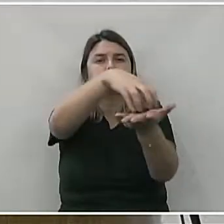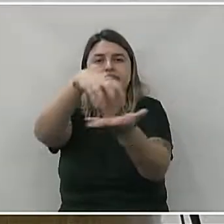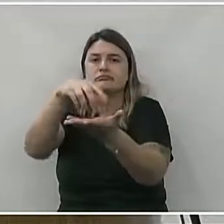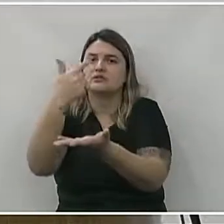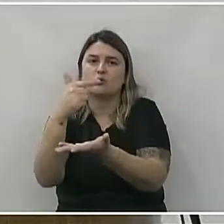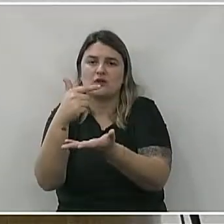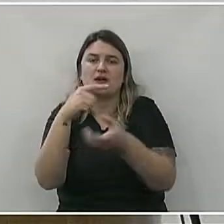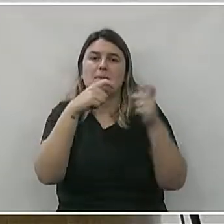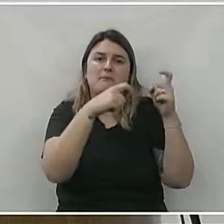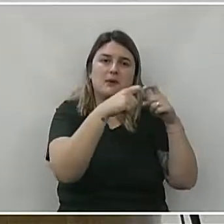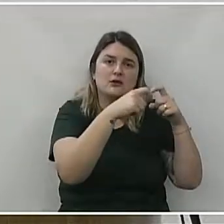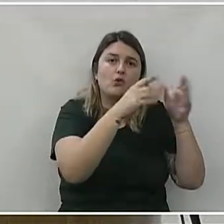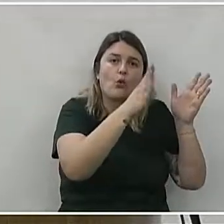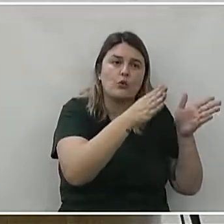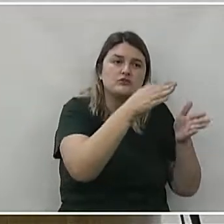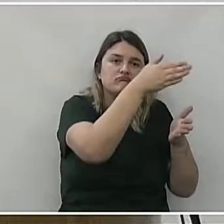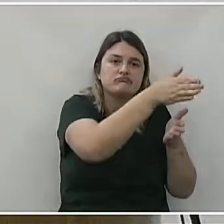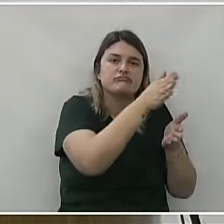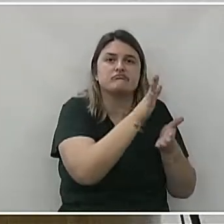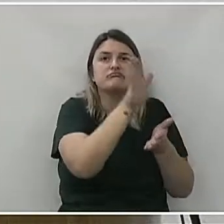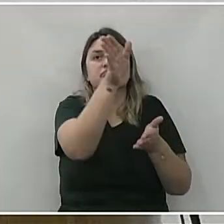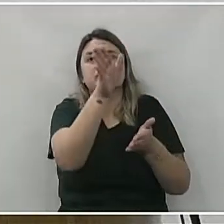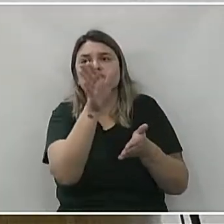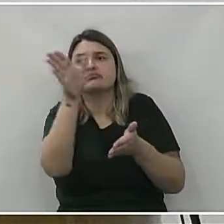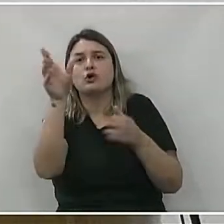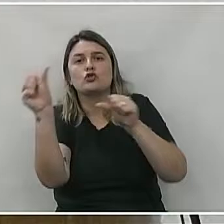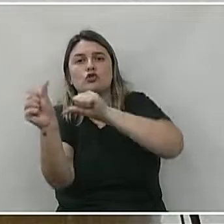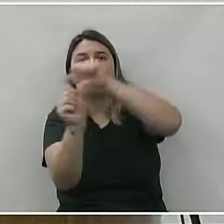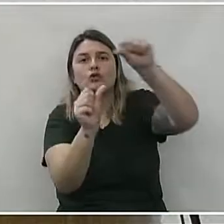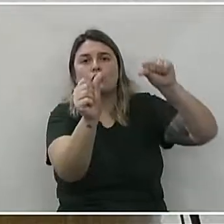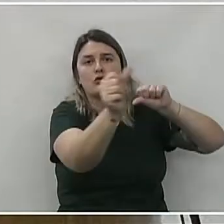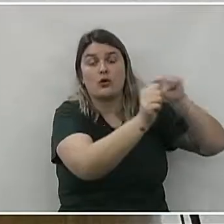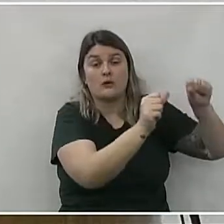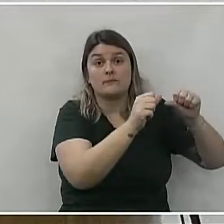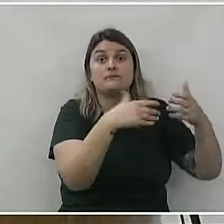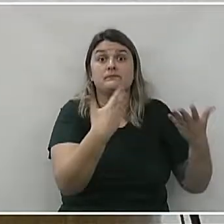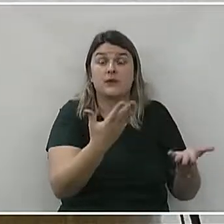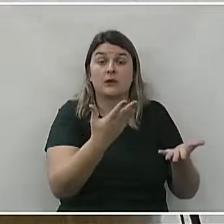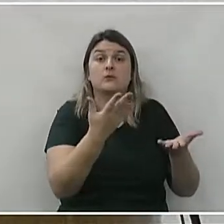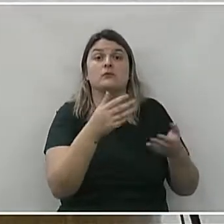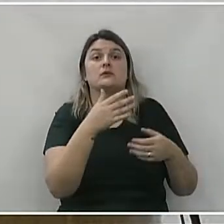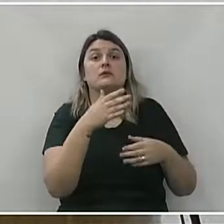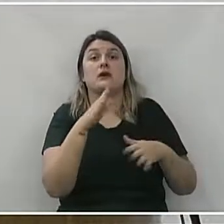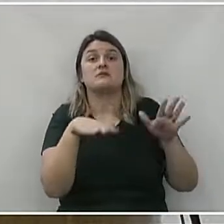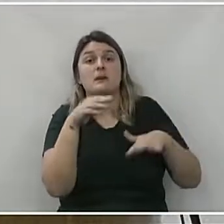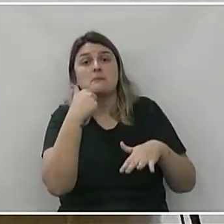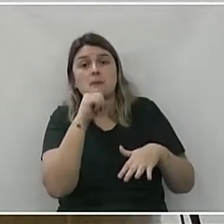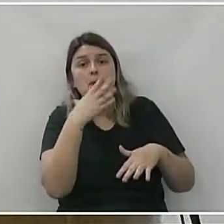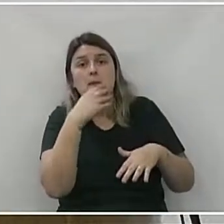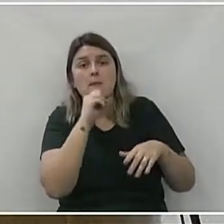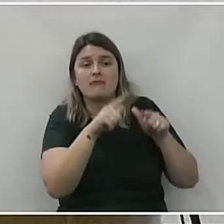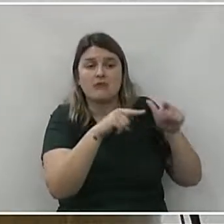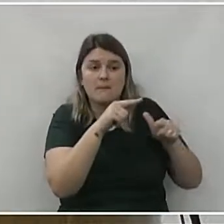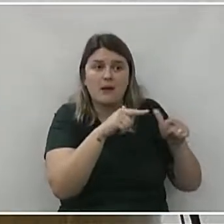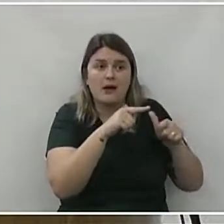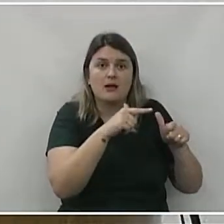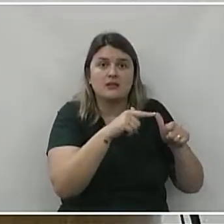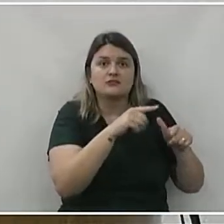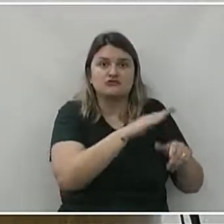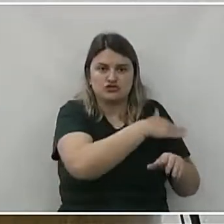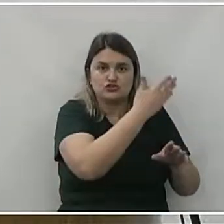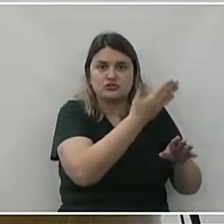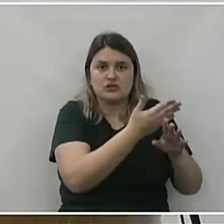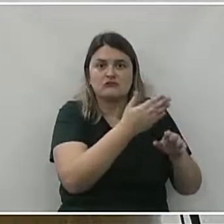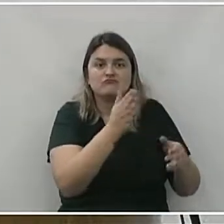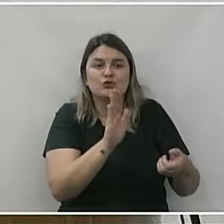dos pais ter um lugar para levar seus filhos após o horário de trabalho, início da noite, aonde os casos começam a se agravar